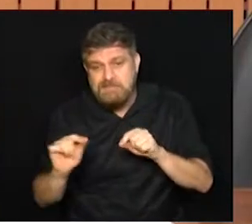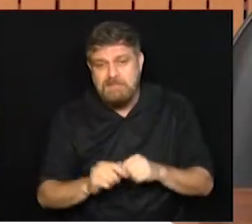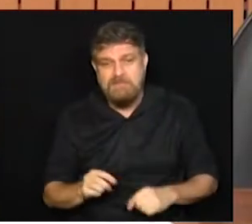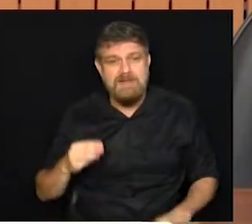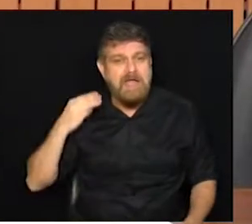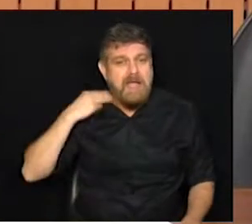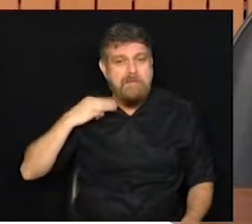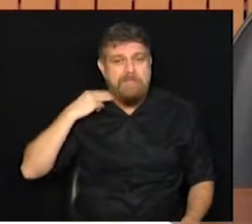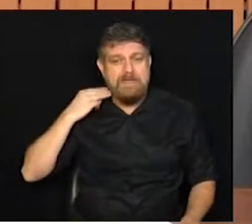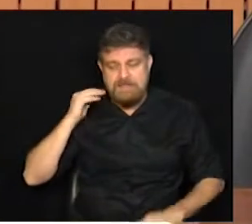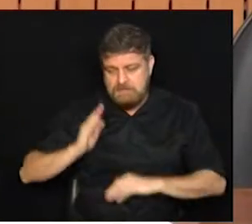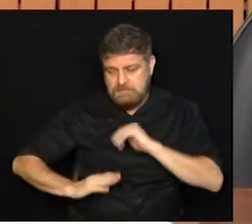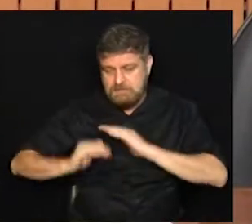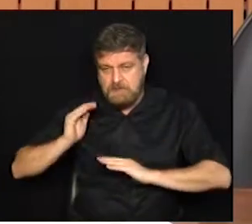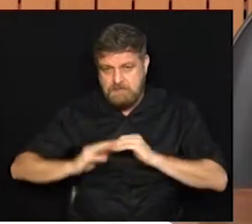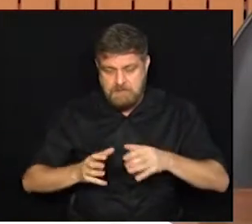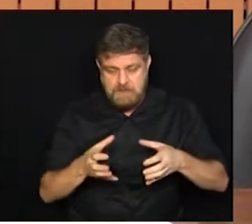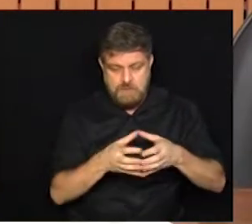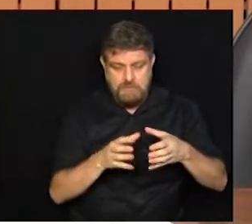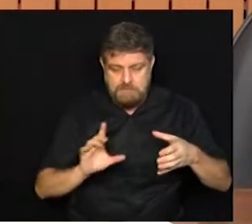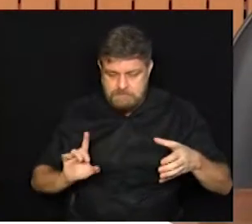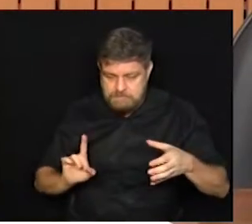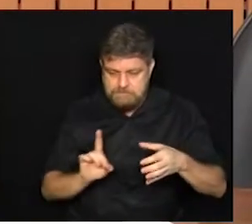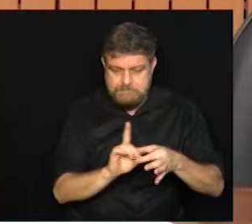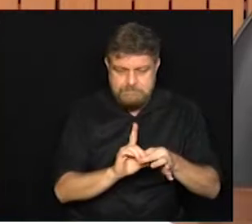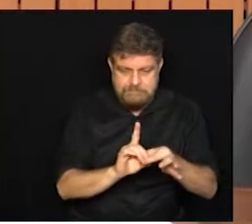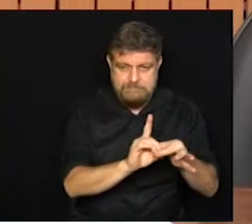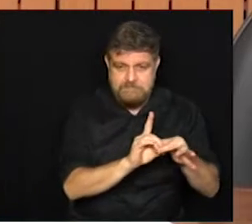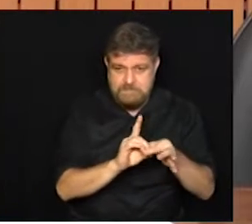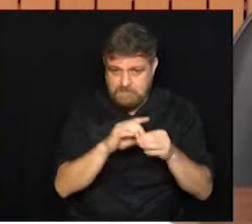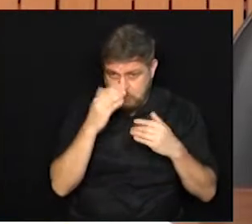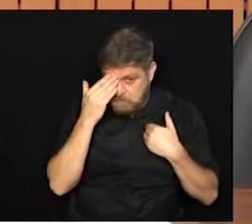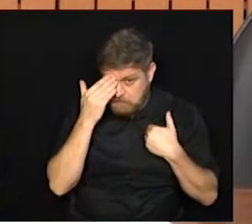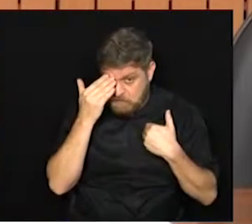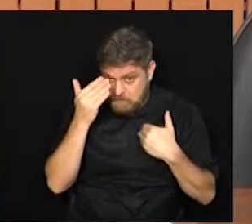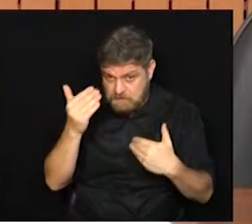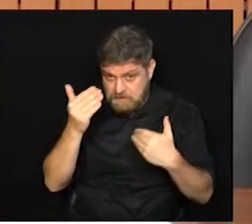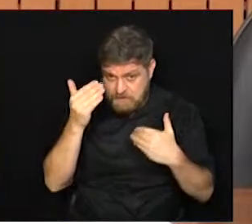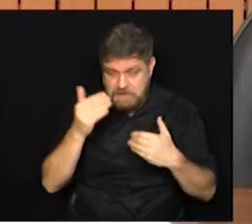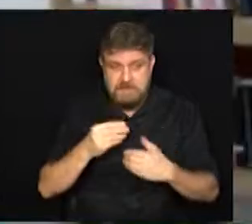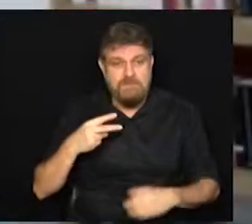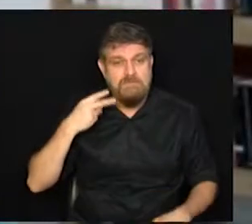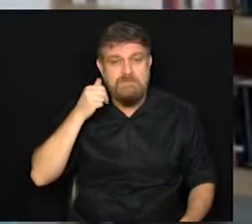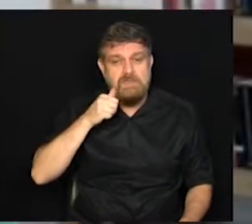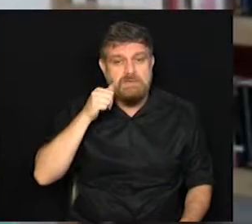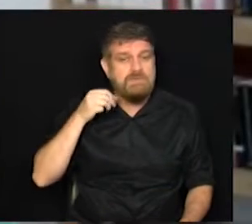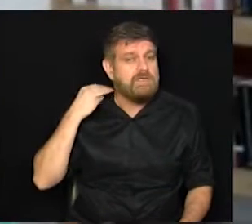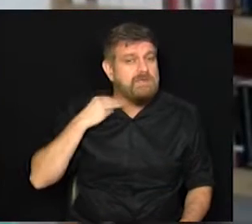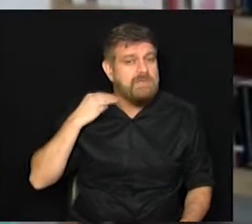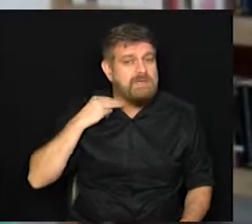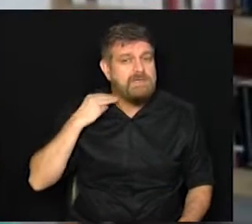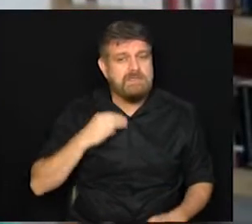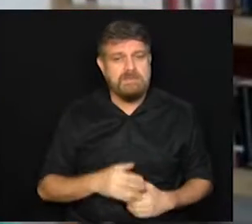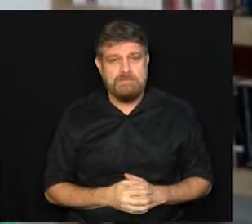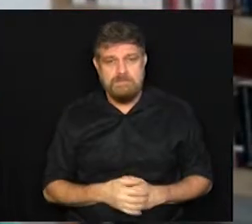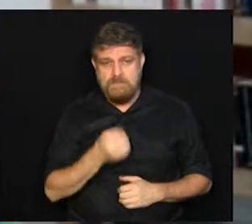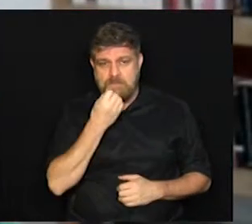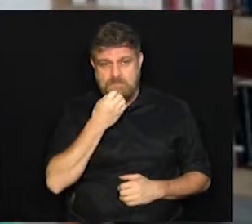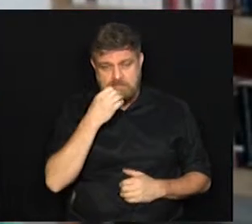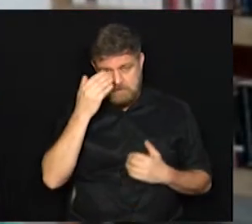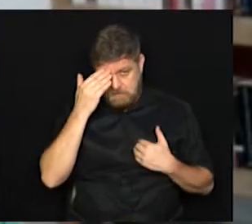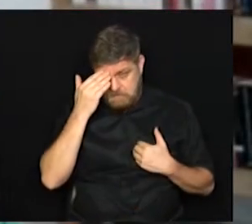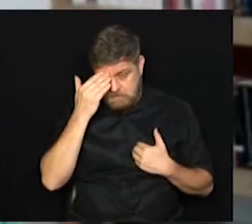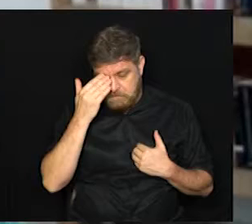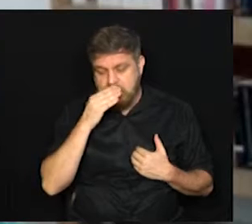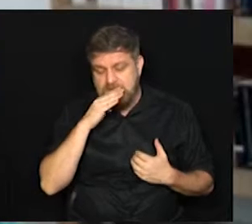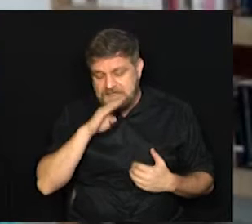atuante, presente na nossa comissão. Boa tarde, obrigado pela presença. Com a palavra, vereadora. Boa tarde, presidente,